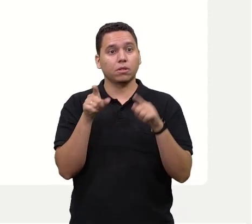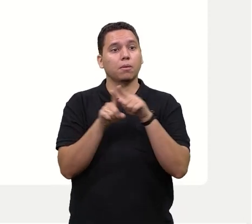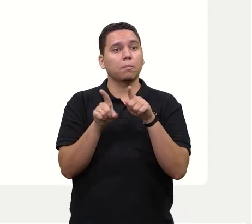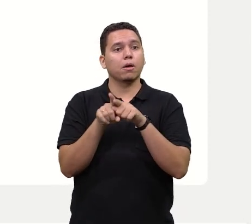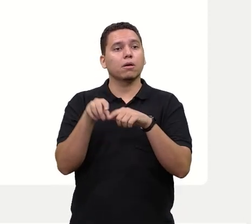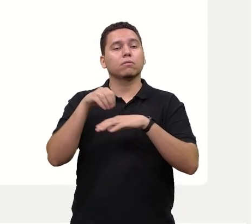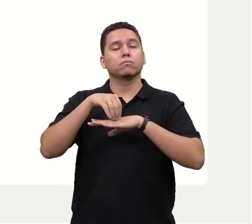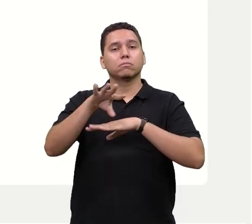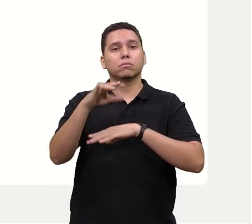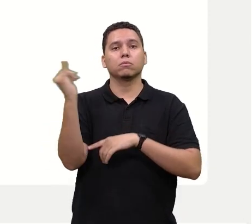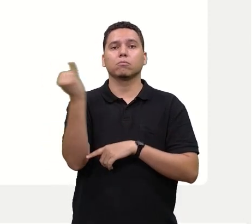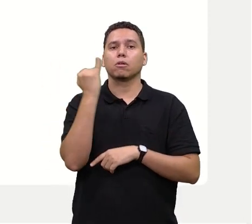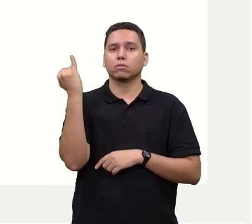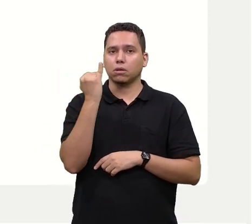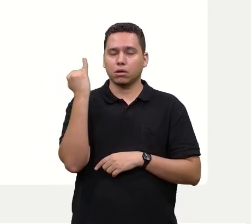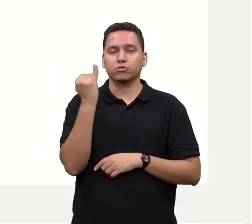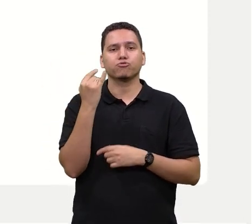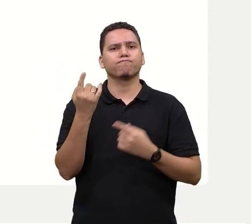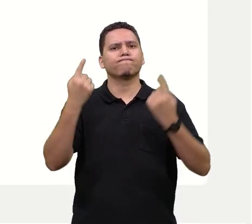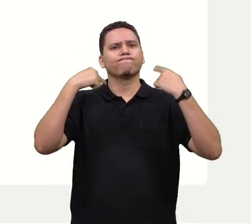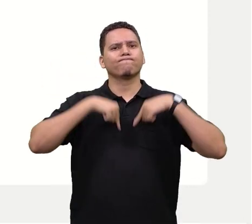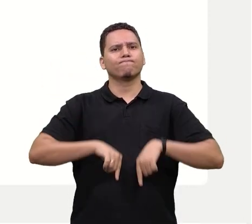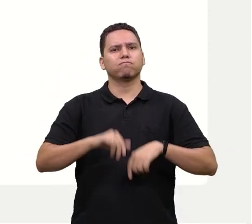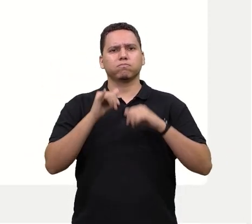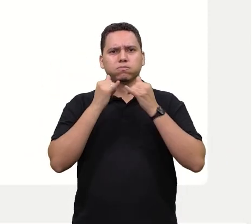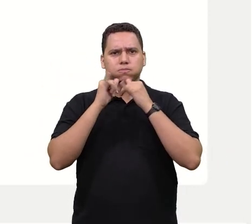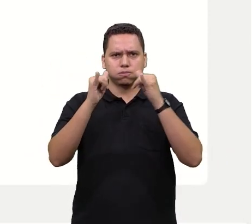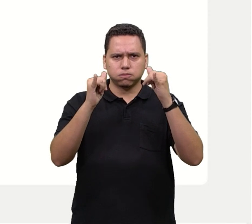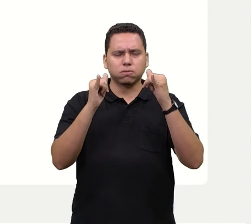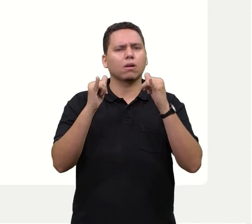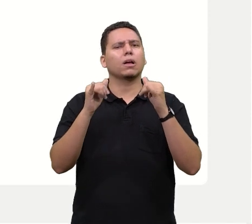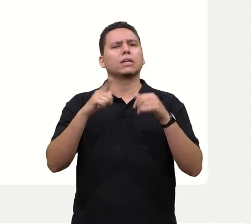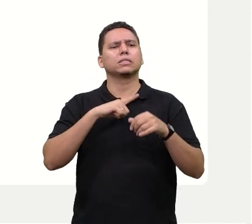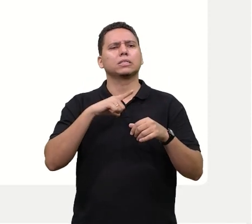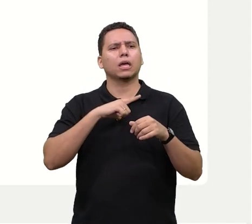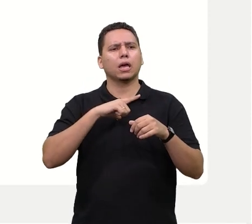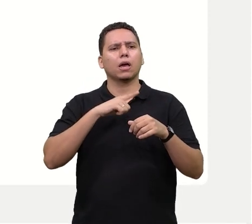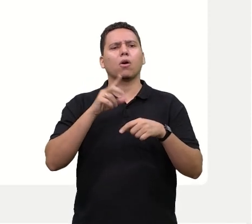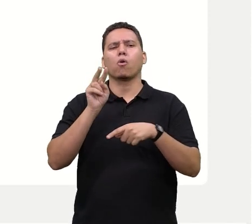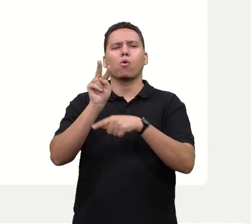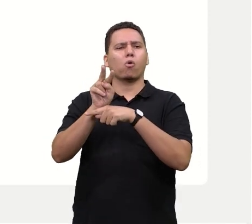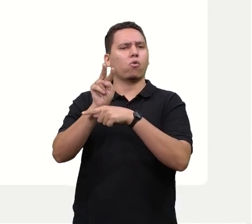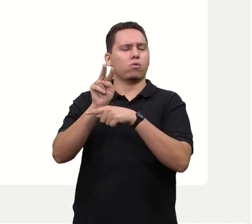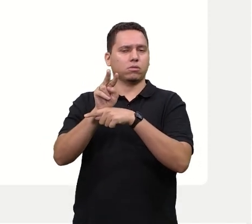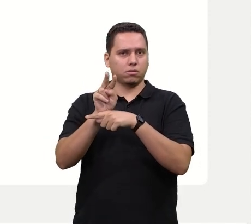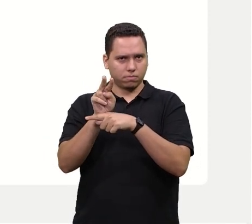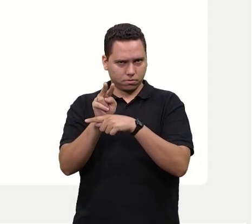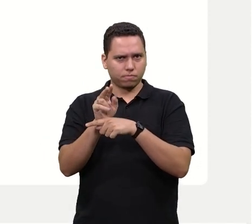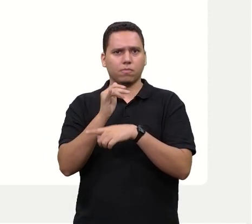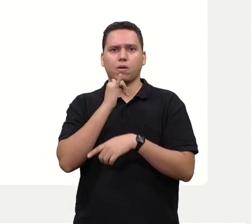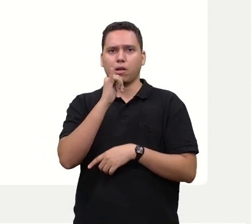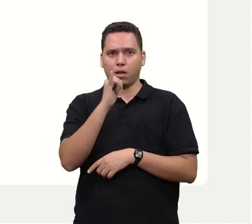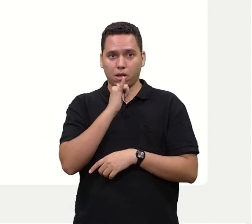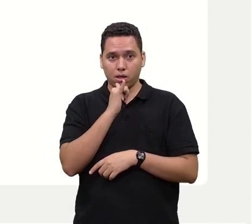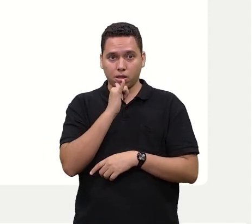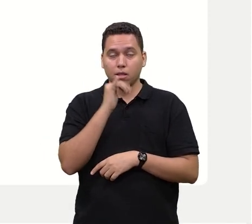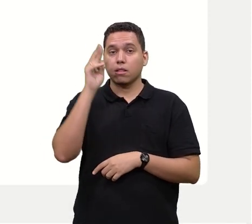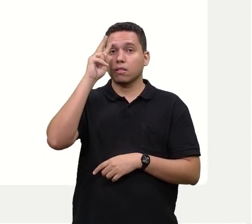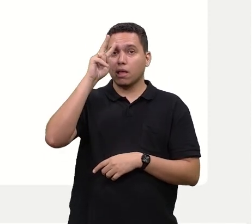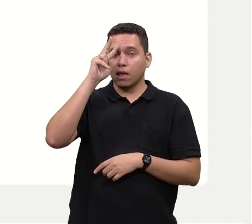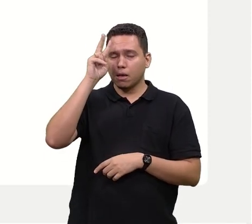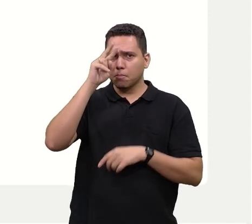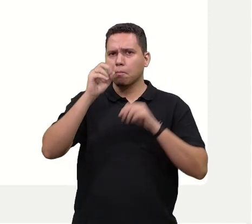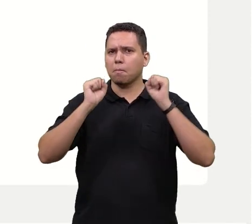a carga do corpo é importante porque ela está associada àquele princípio da conservação de carga. Lembra, no mundo a carga não pode ser perdida, mas ela pode